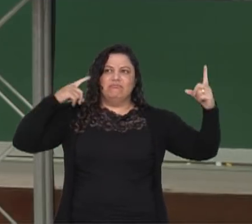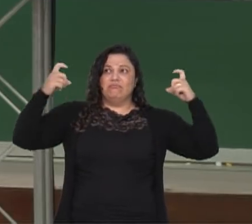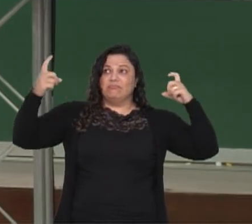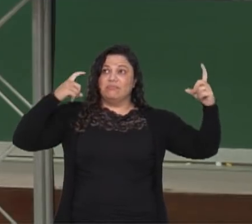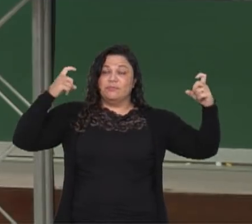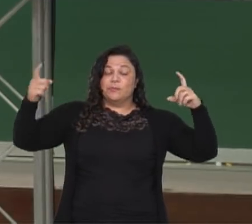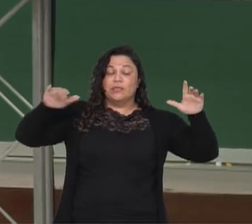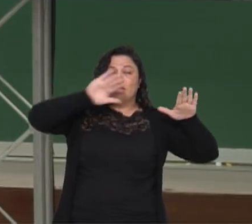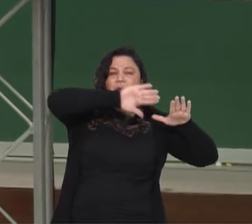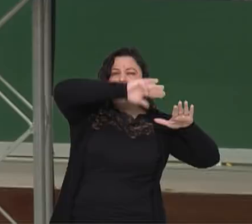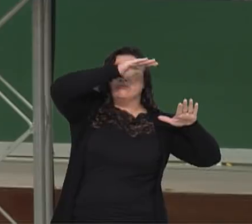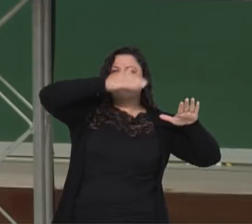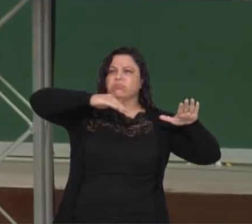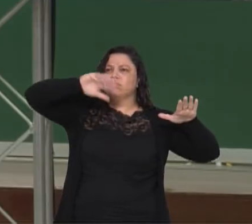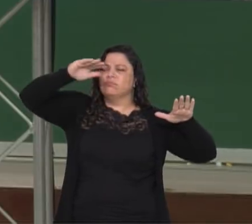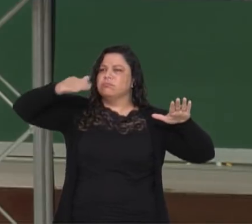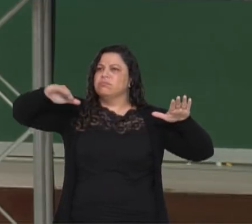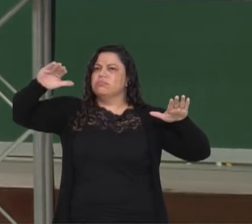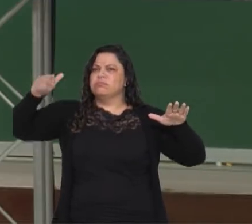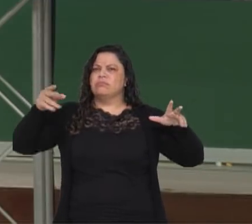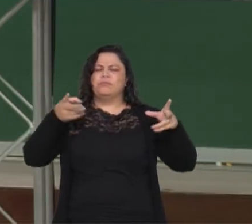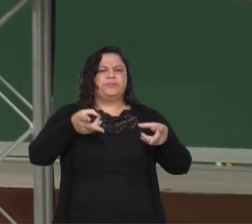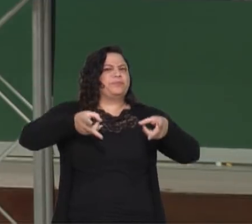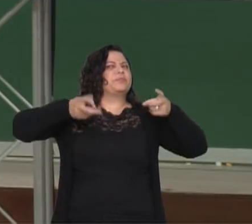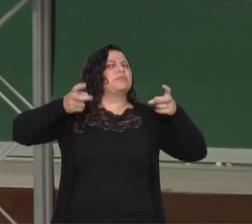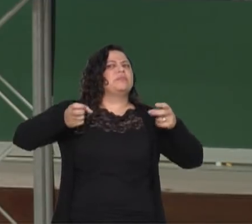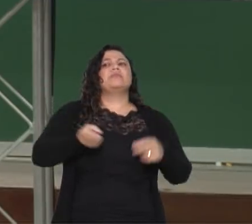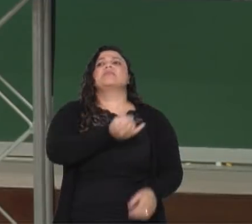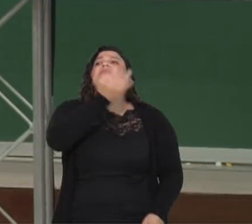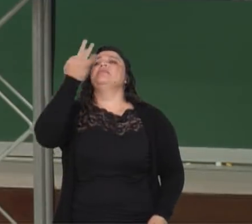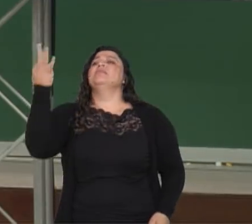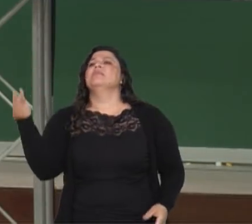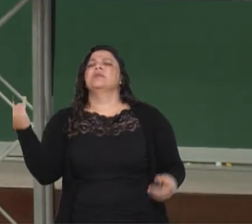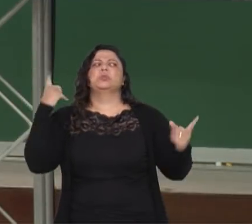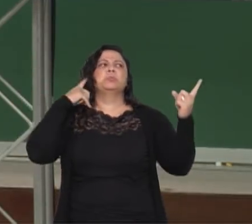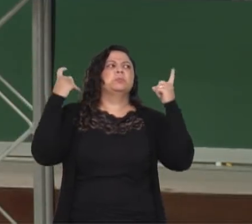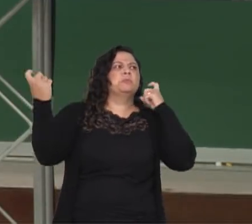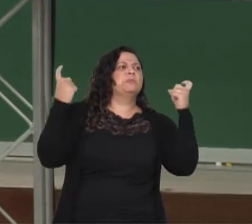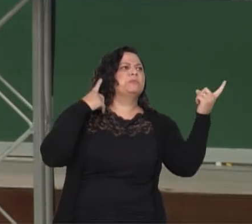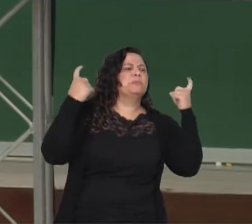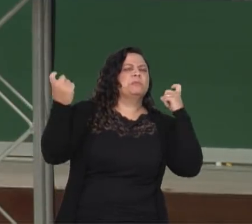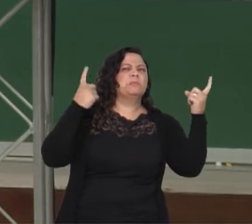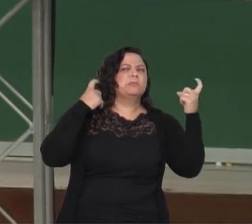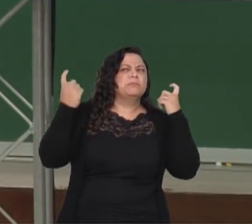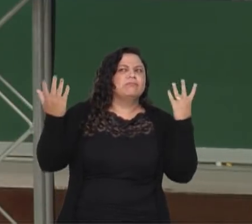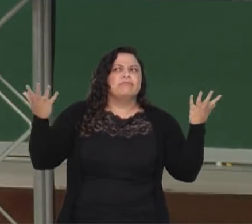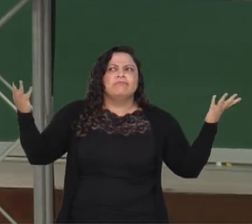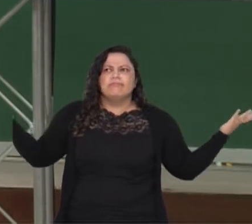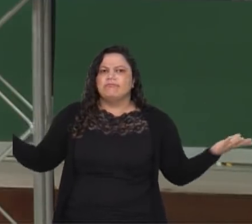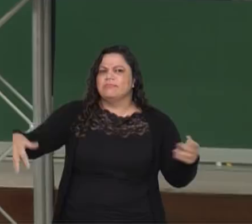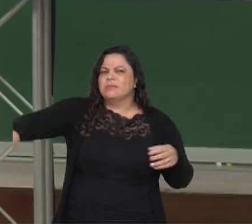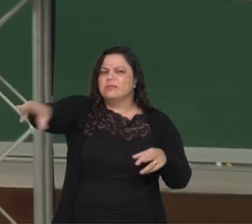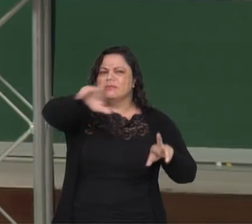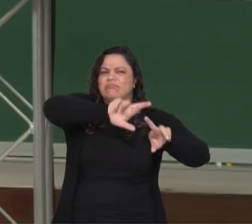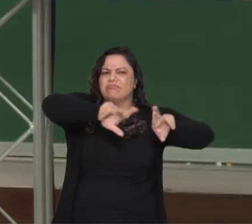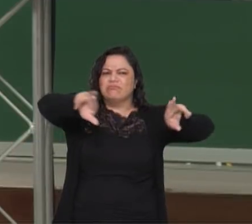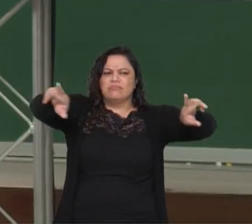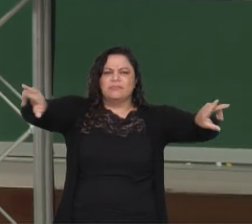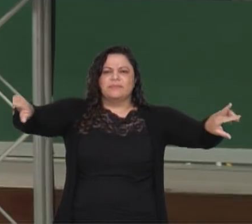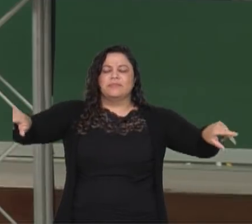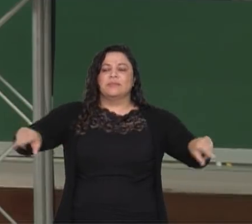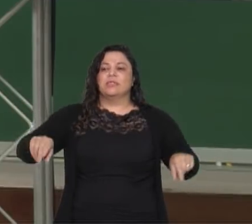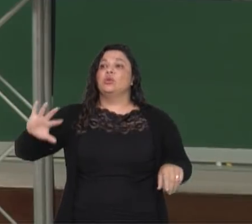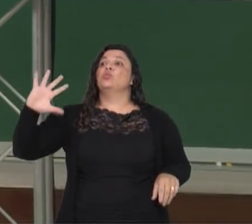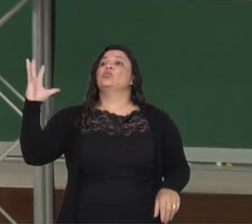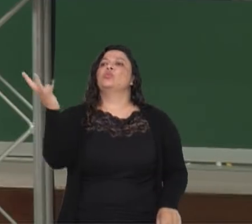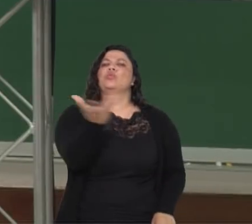desses sons. Você consegue perceber quantos sons diferentes seriam? Vou deixar aí um tempinho para vocês observarem a próxima